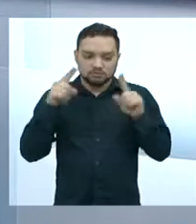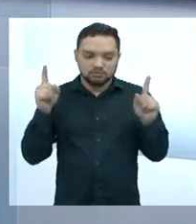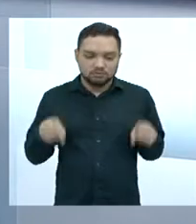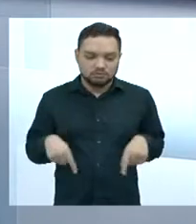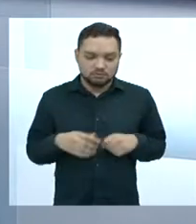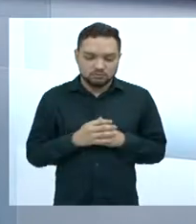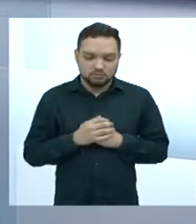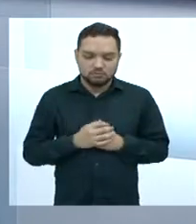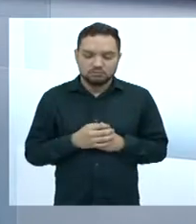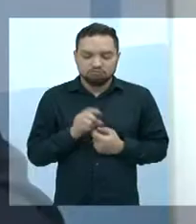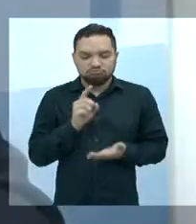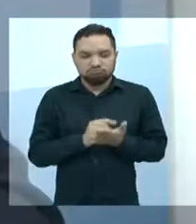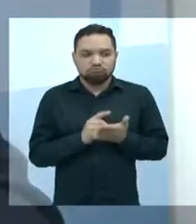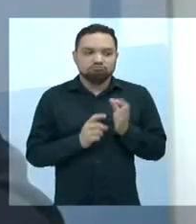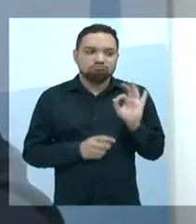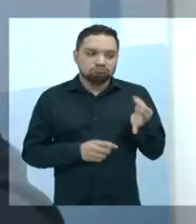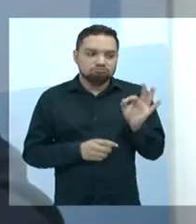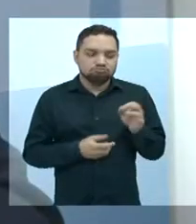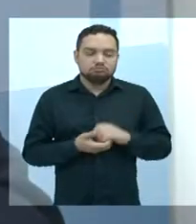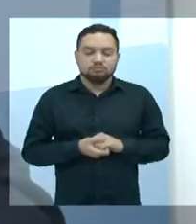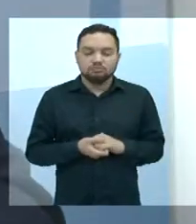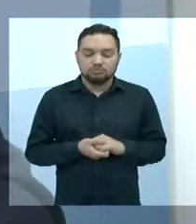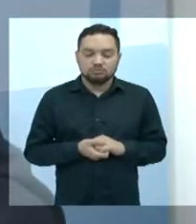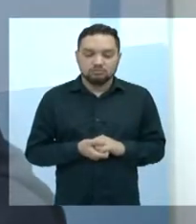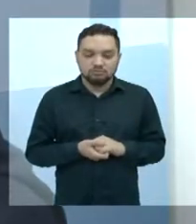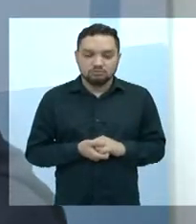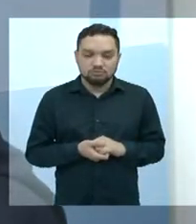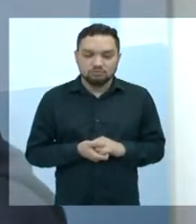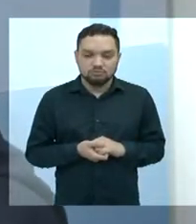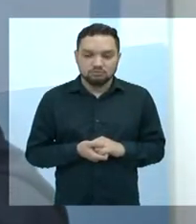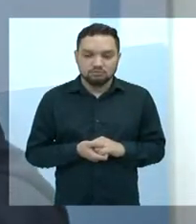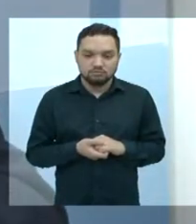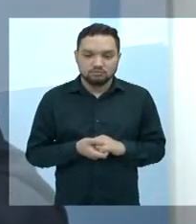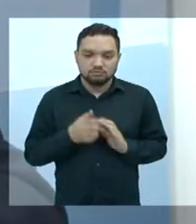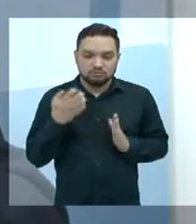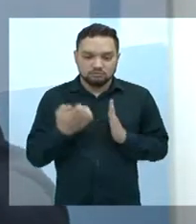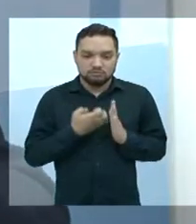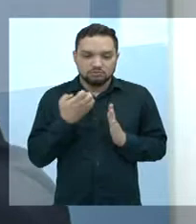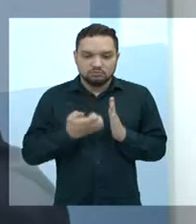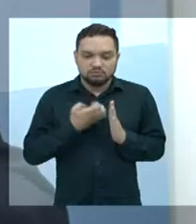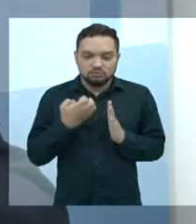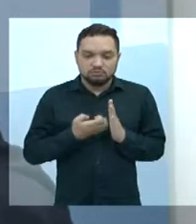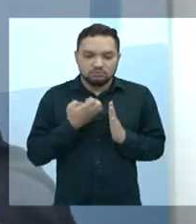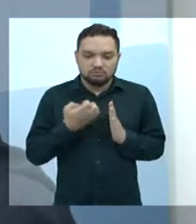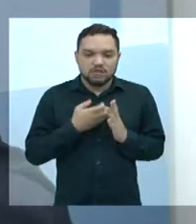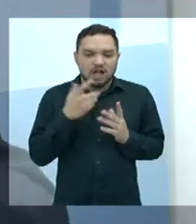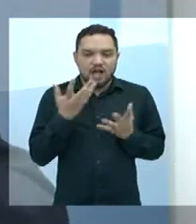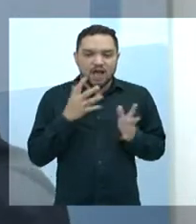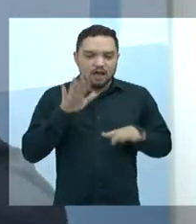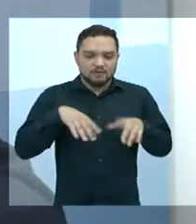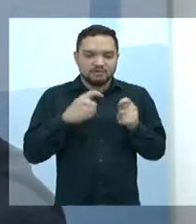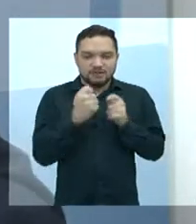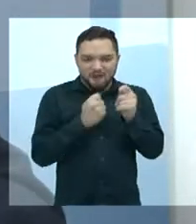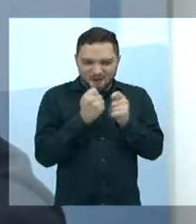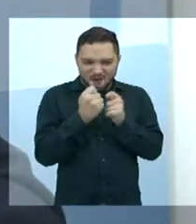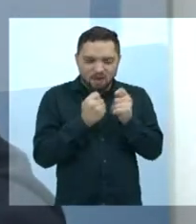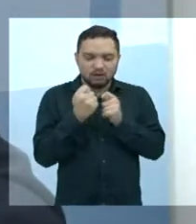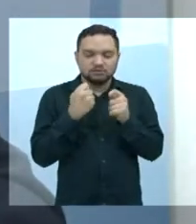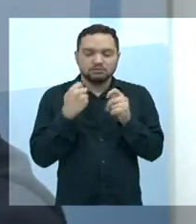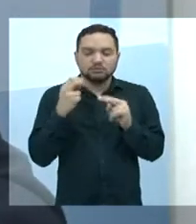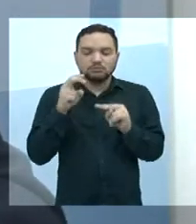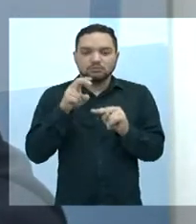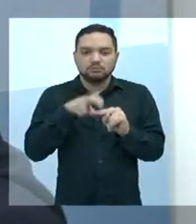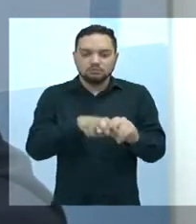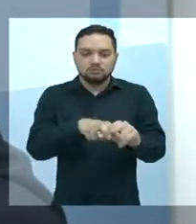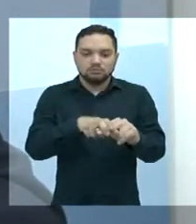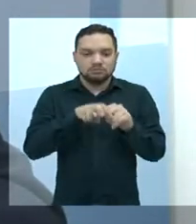Verdade, verdade. Até porque a empresa, às vezes, para contenção de despesa e economia,